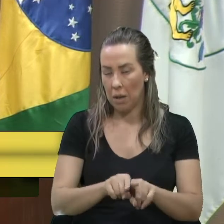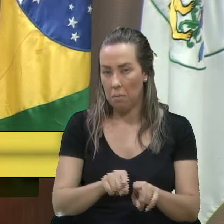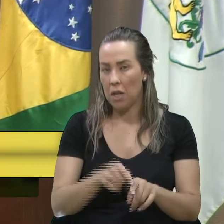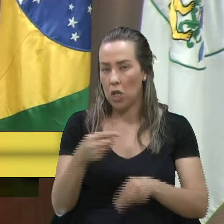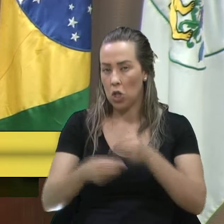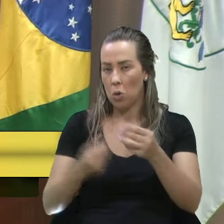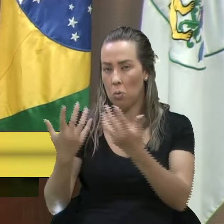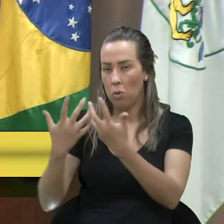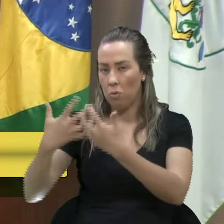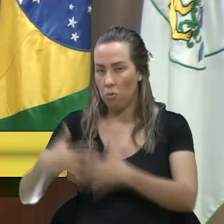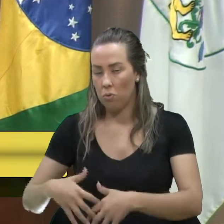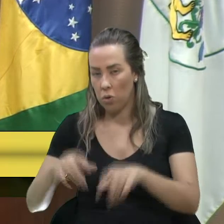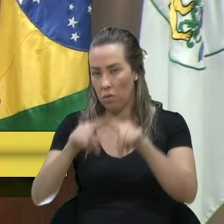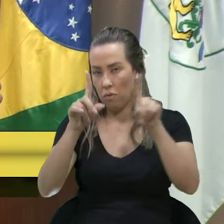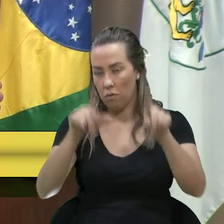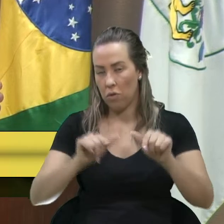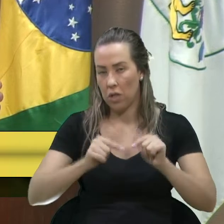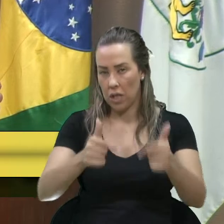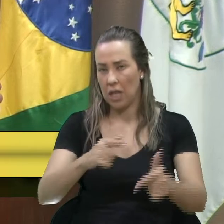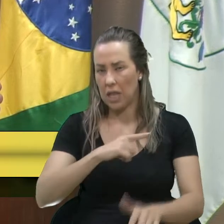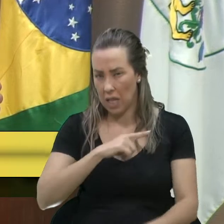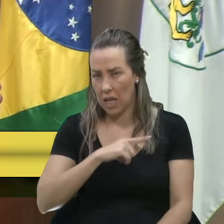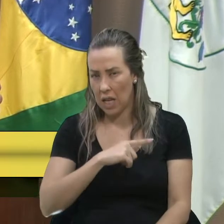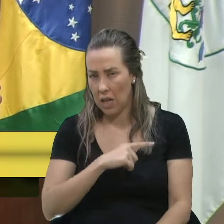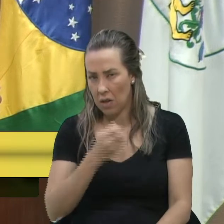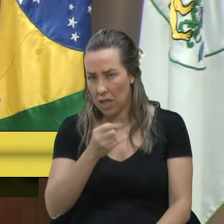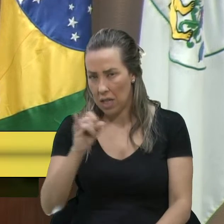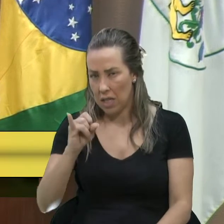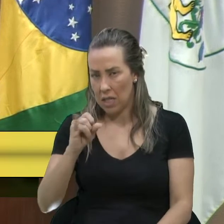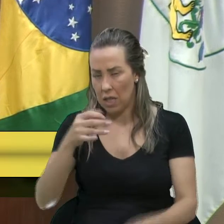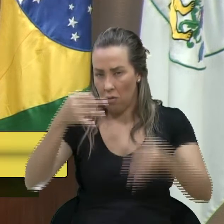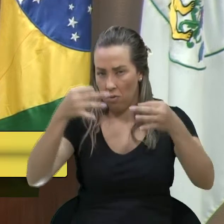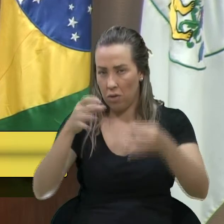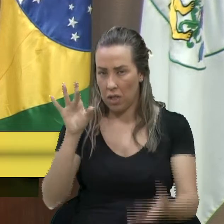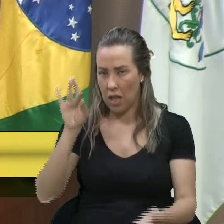está funcionando o serviço público receberiam se os servidores não fossem estáveis?